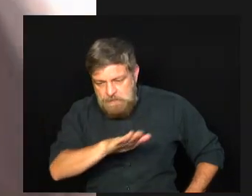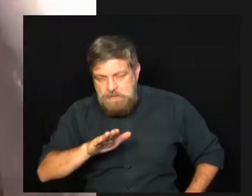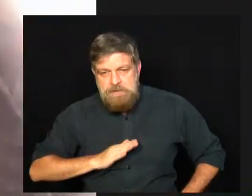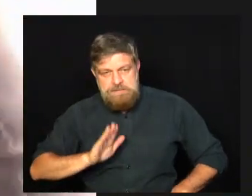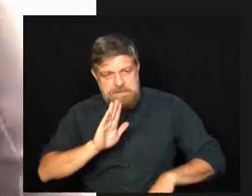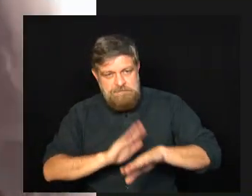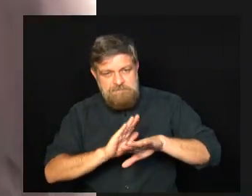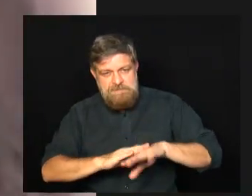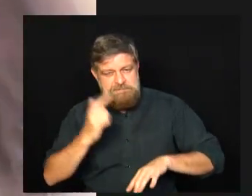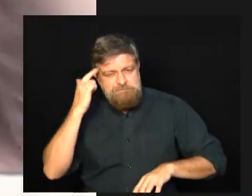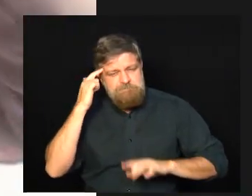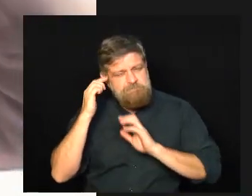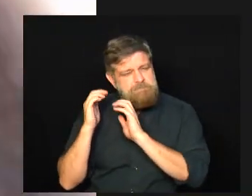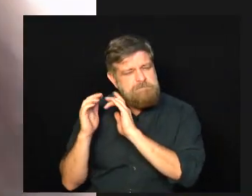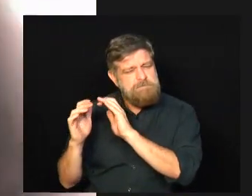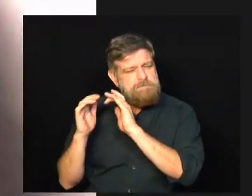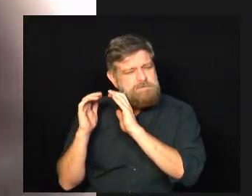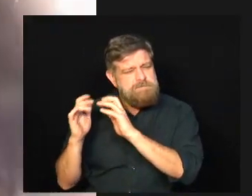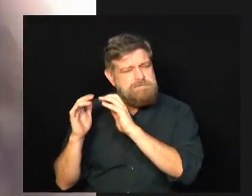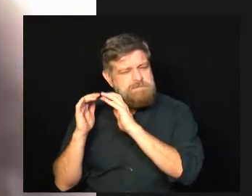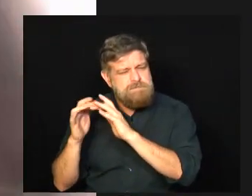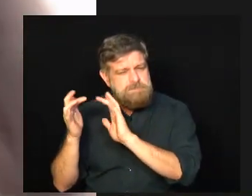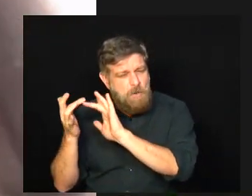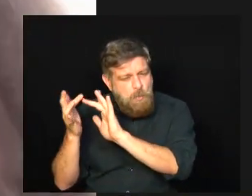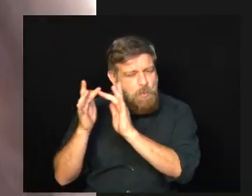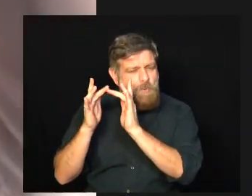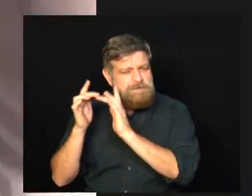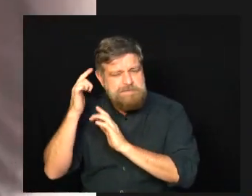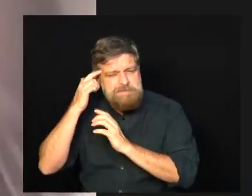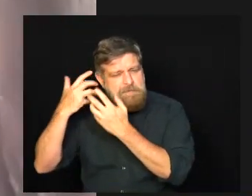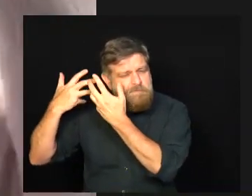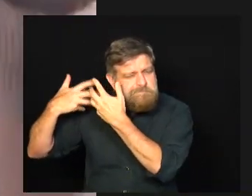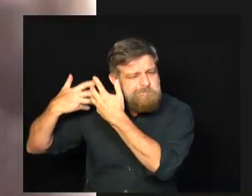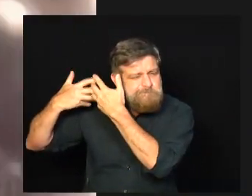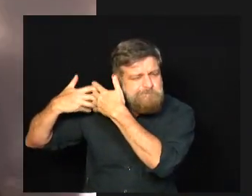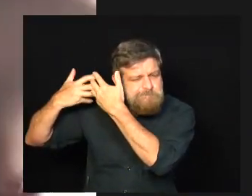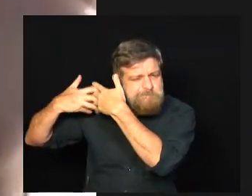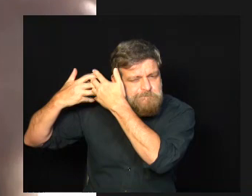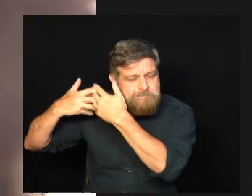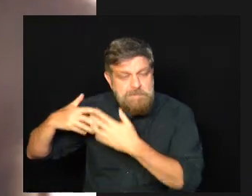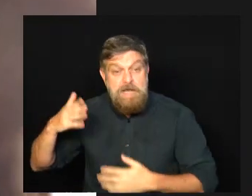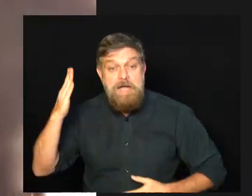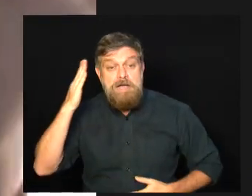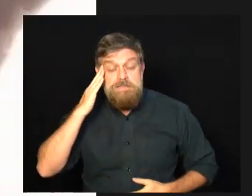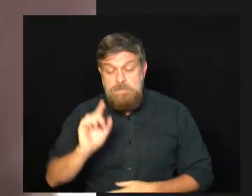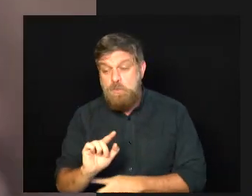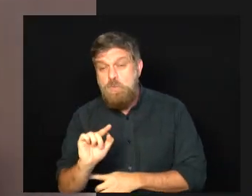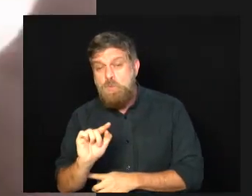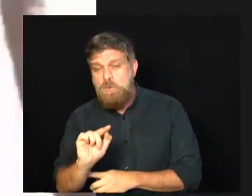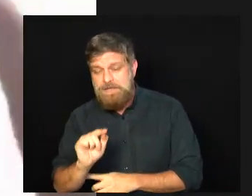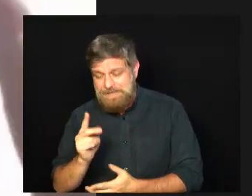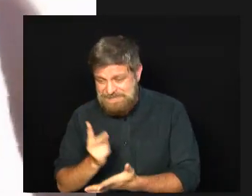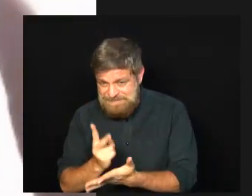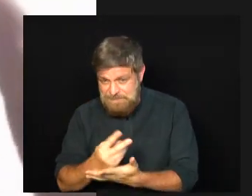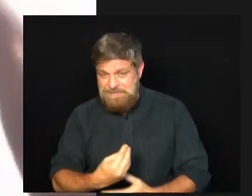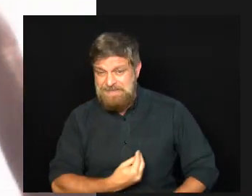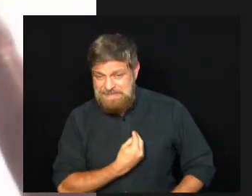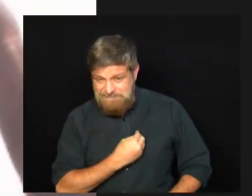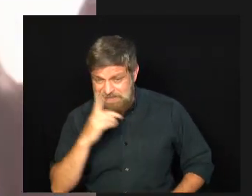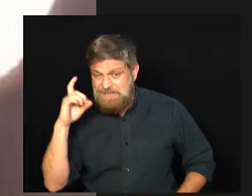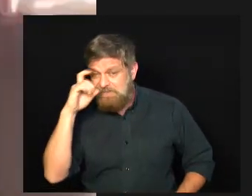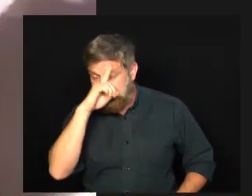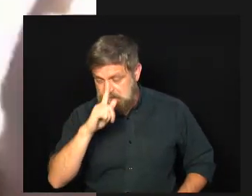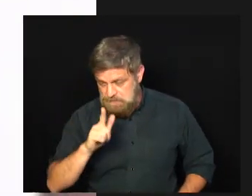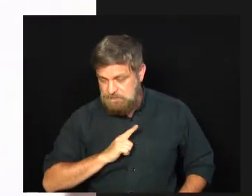a conexão, mexer lá com o seu cérebro e saber que sempre haverá uma